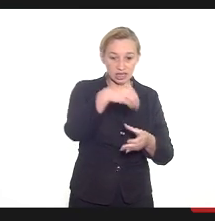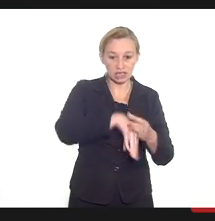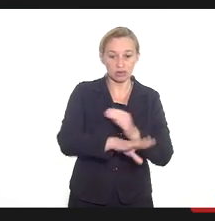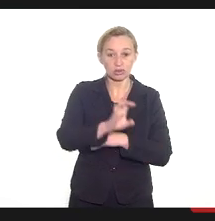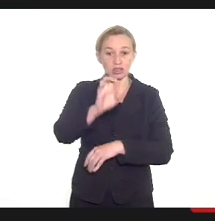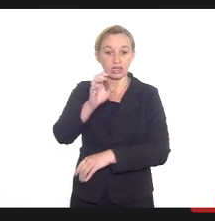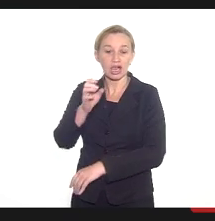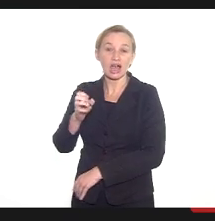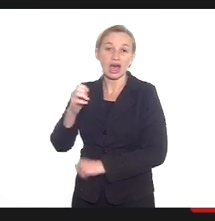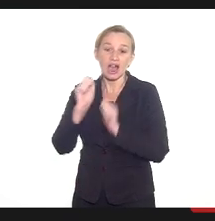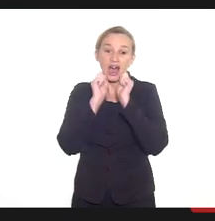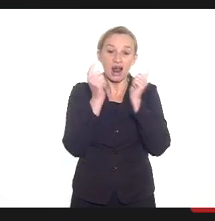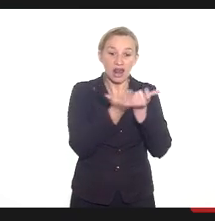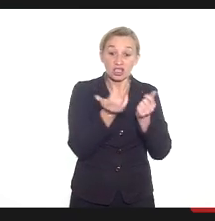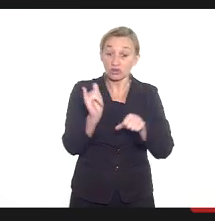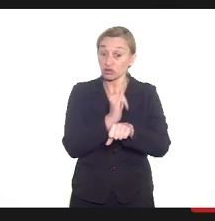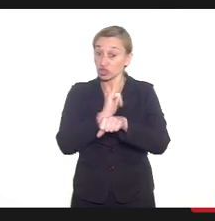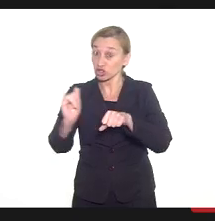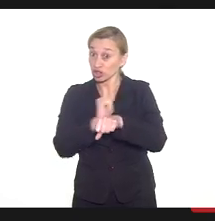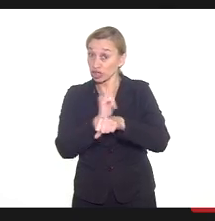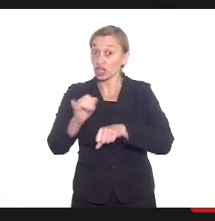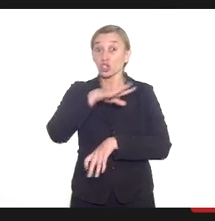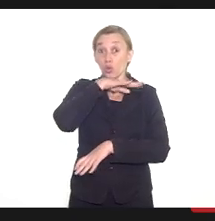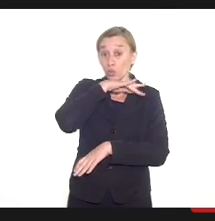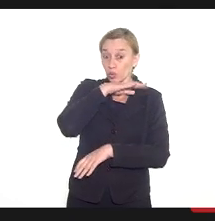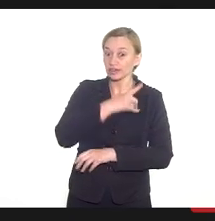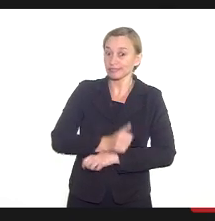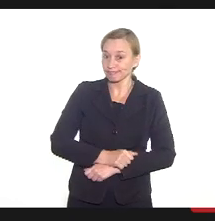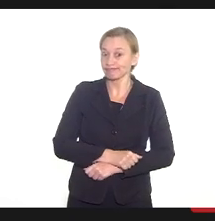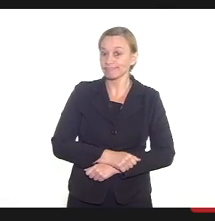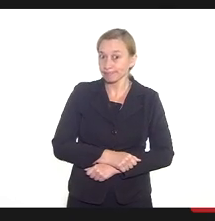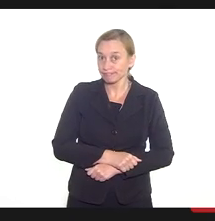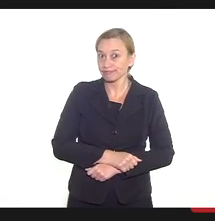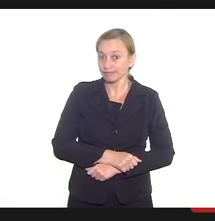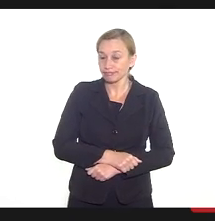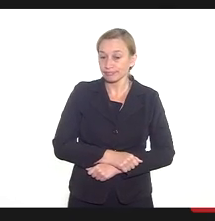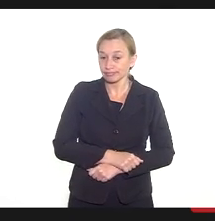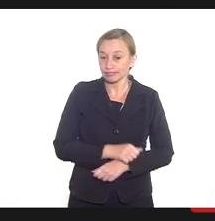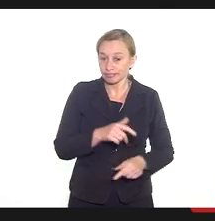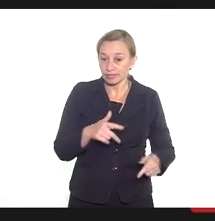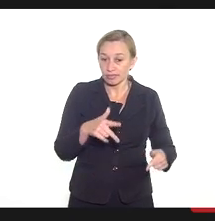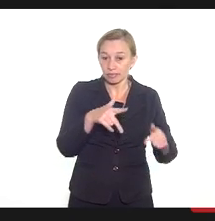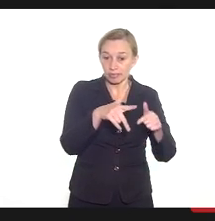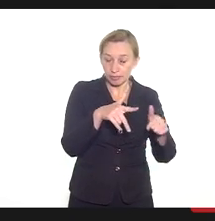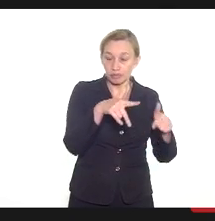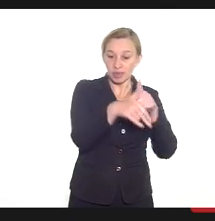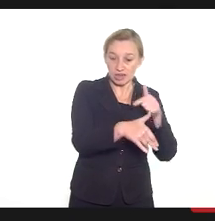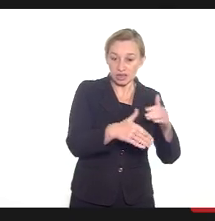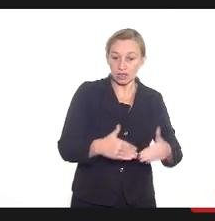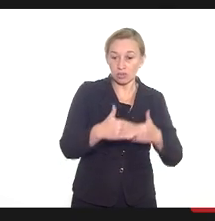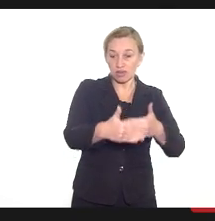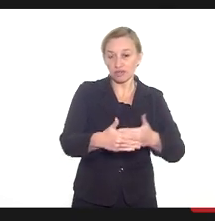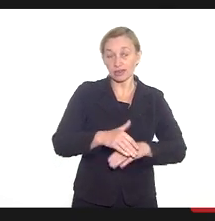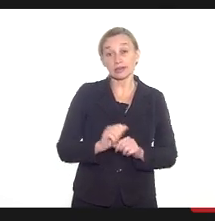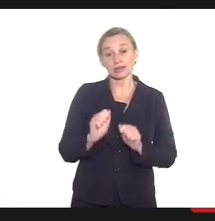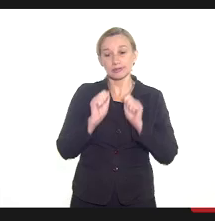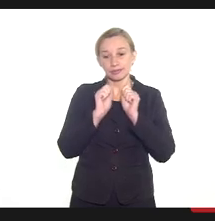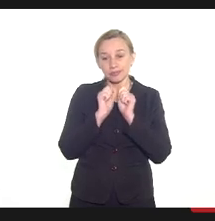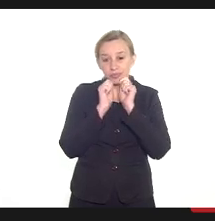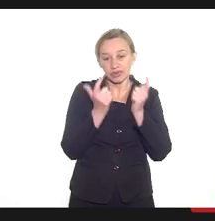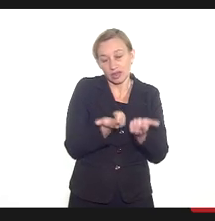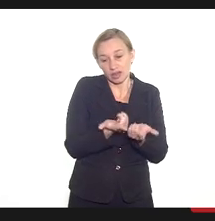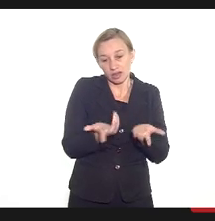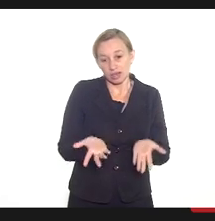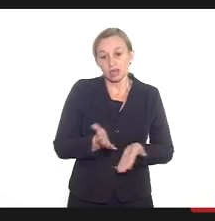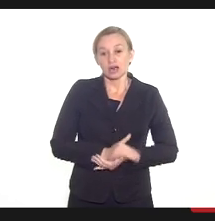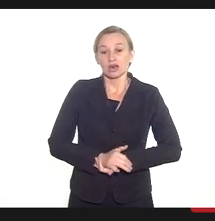Isso é uma estratégia muito ruim, né, para blecar o avanço através do legislativo. Então, muito obrigado